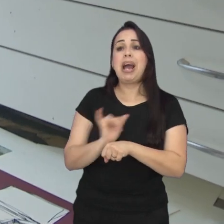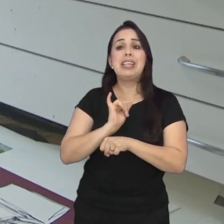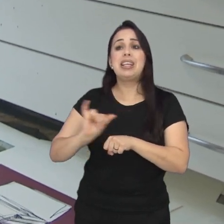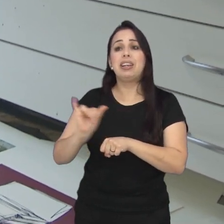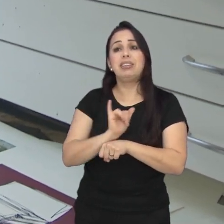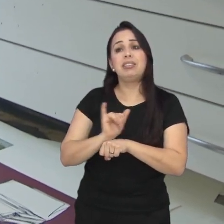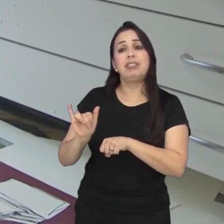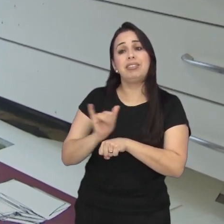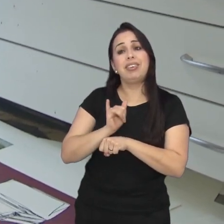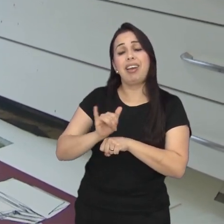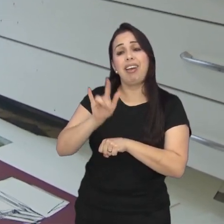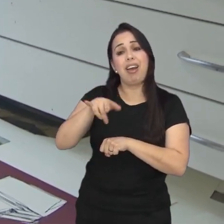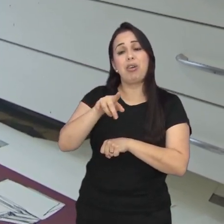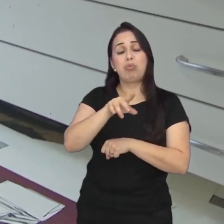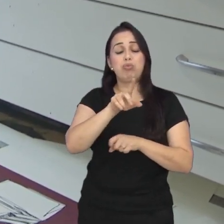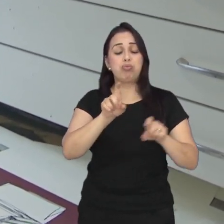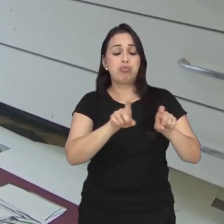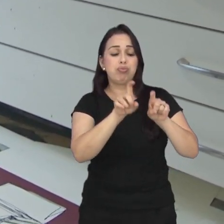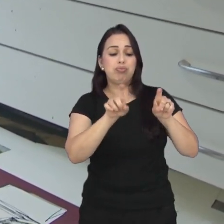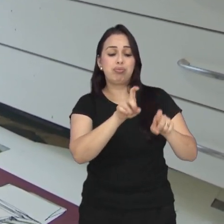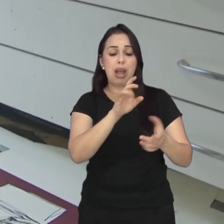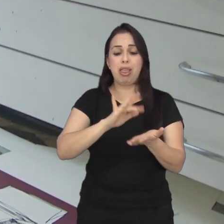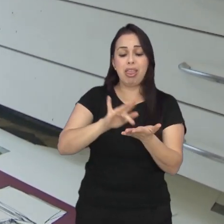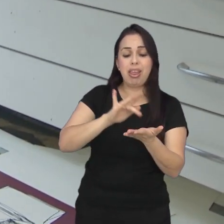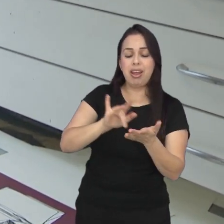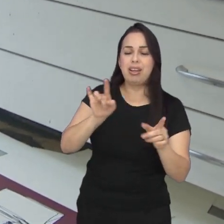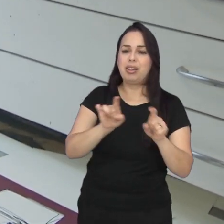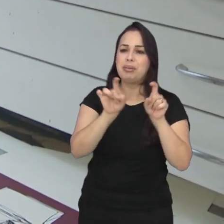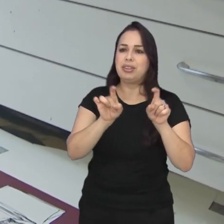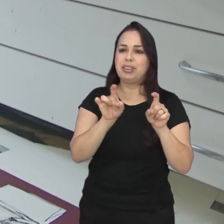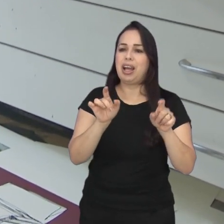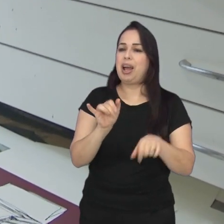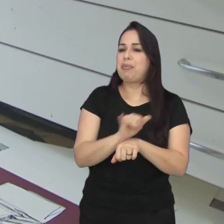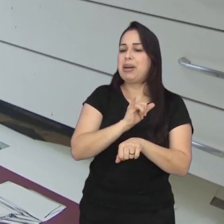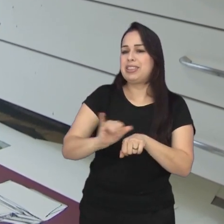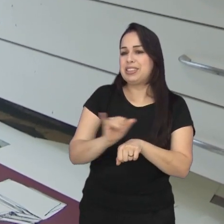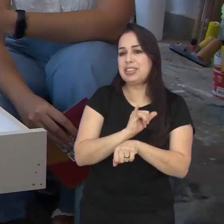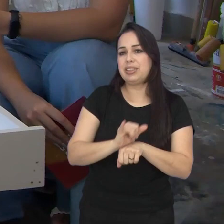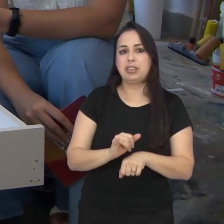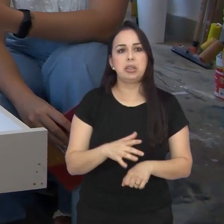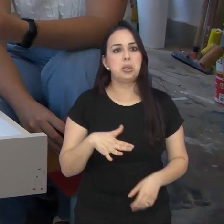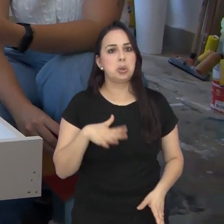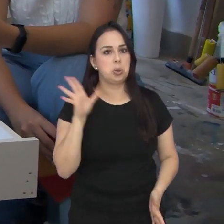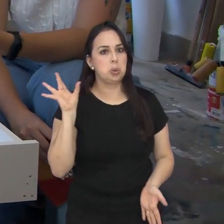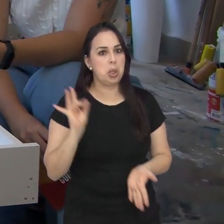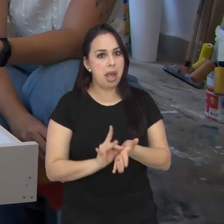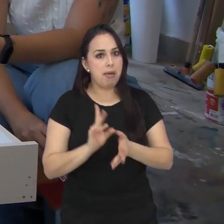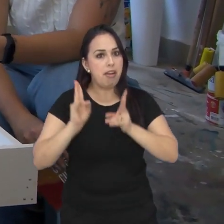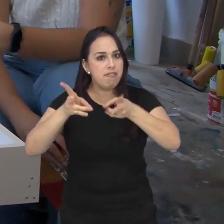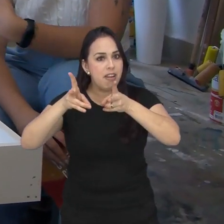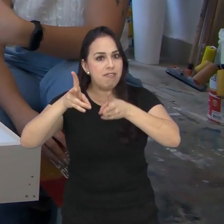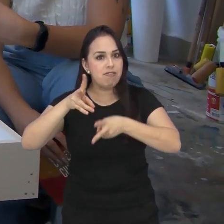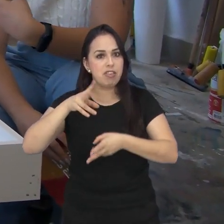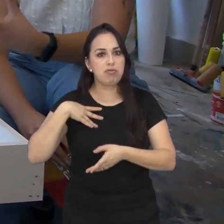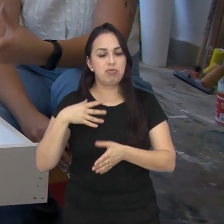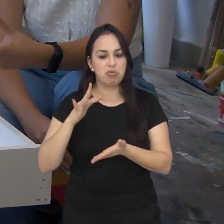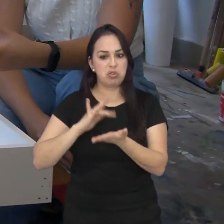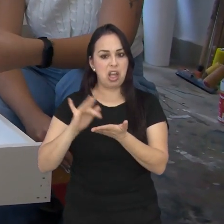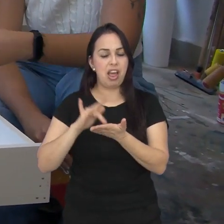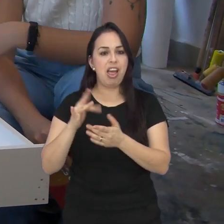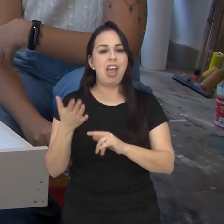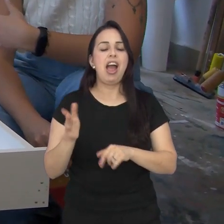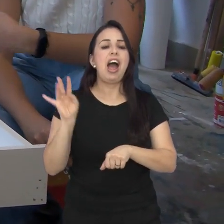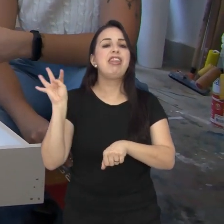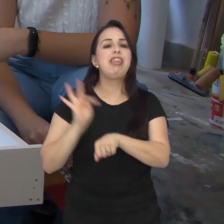É um recurso, tá? É um recurso que... Mas acho que vem para se consolidar também isso, né? Para